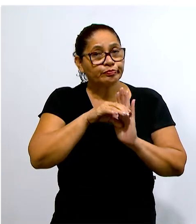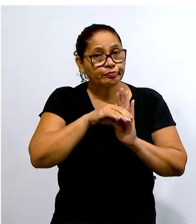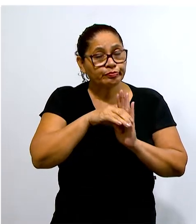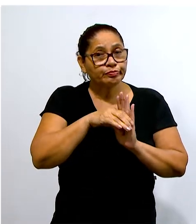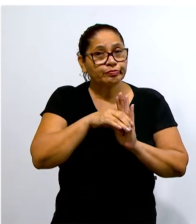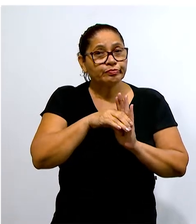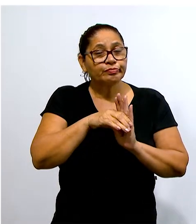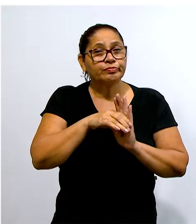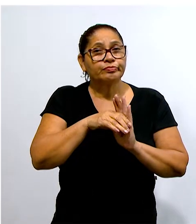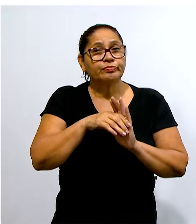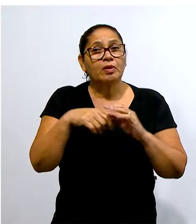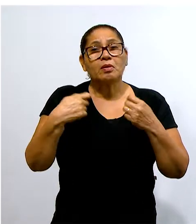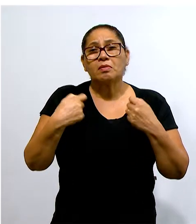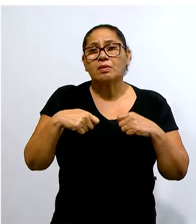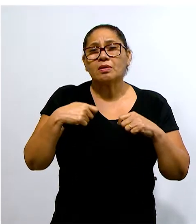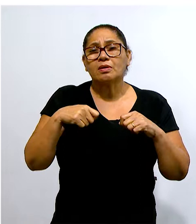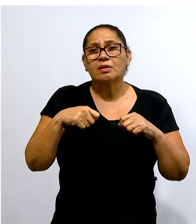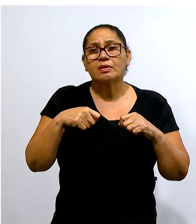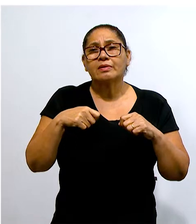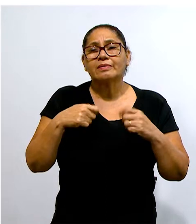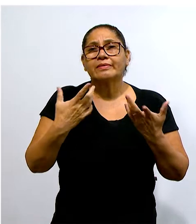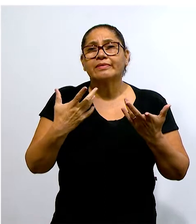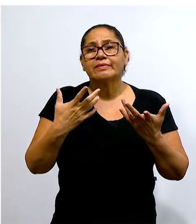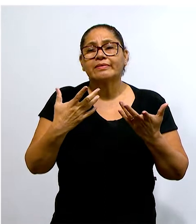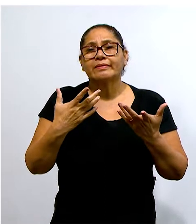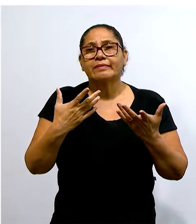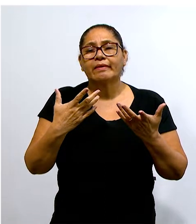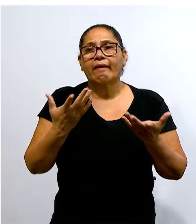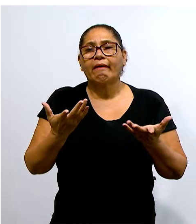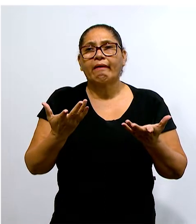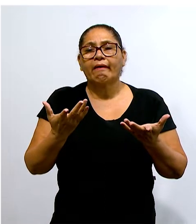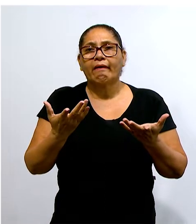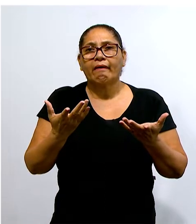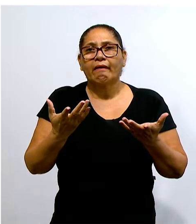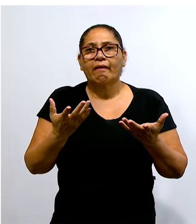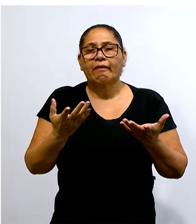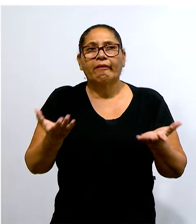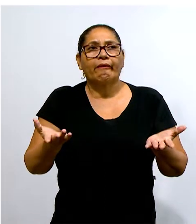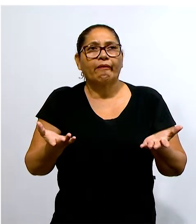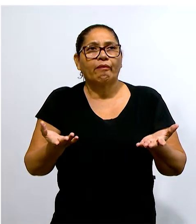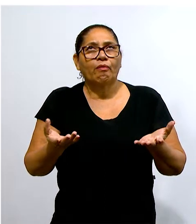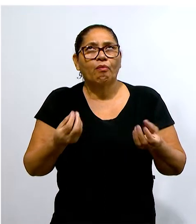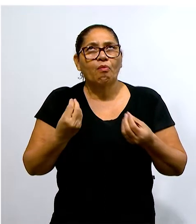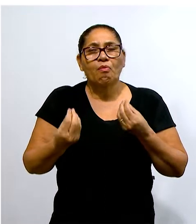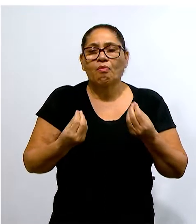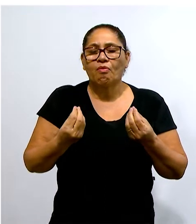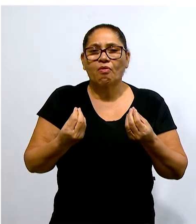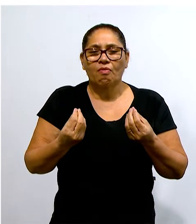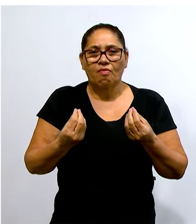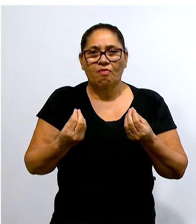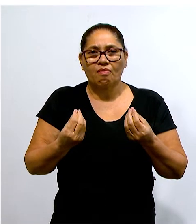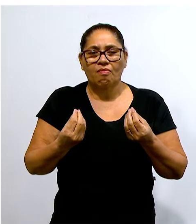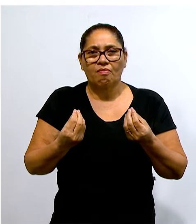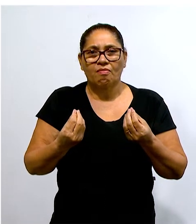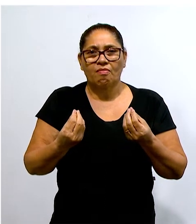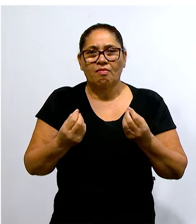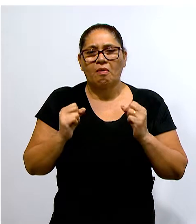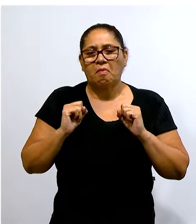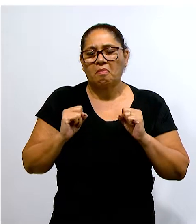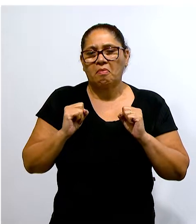se deve fazer sendo procedimental e como se deve ser. Então,